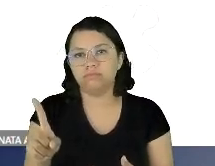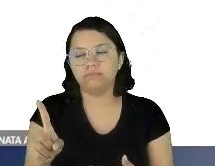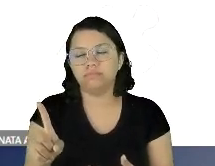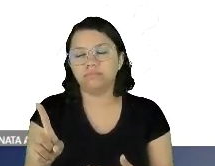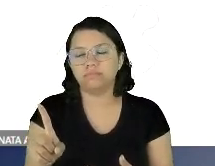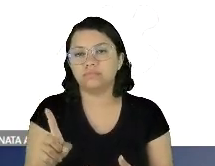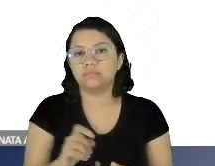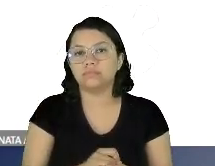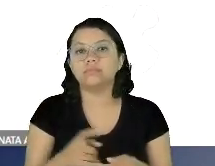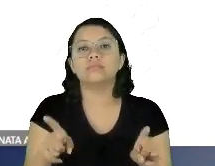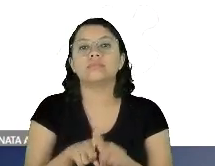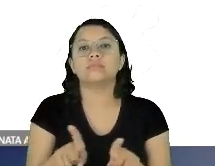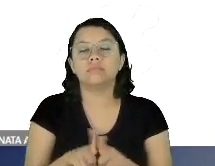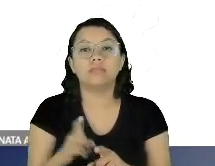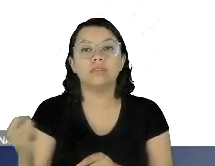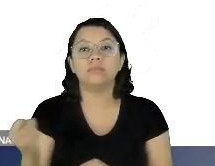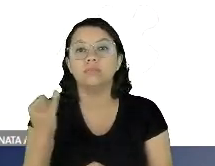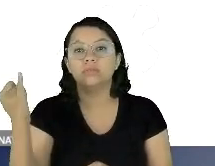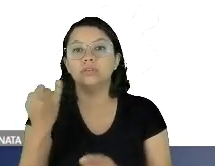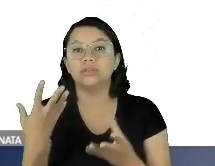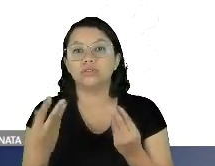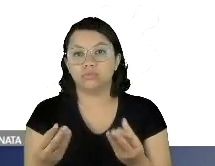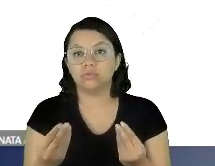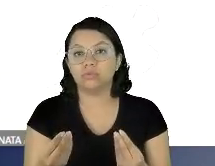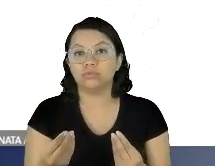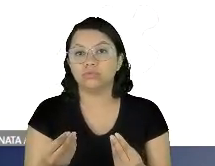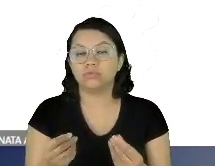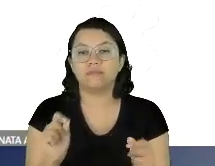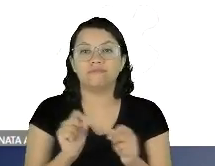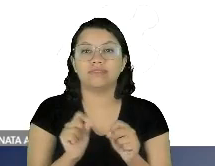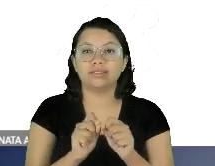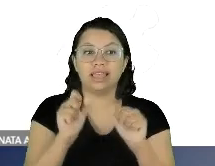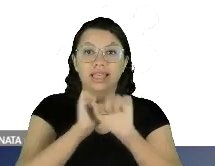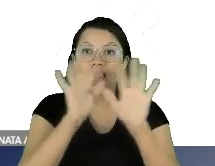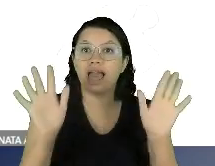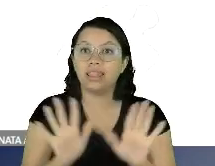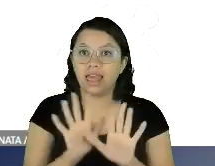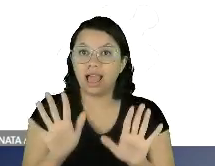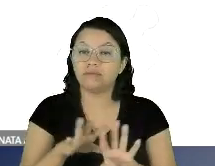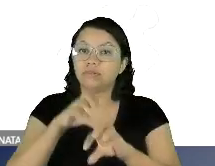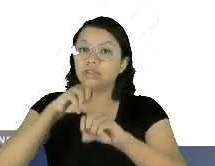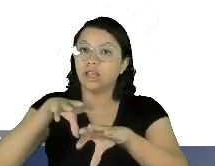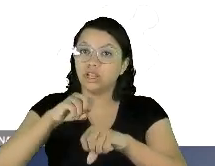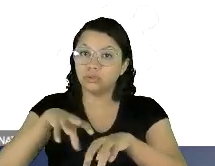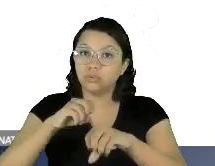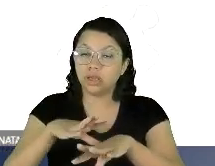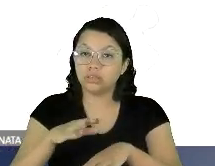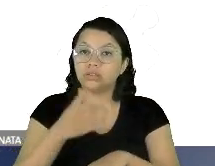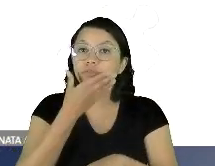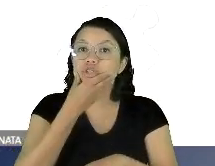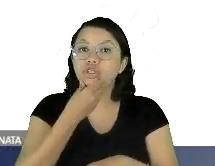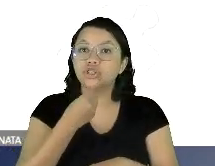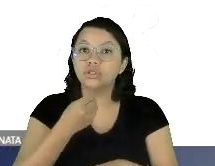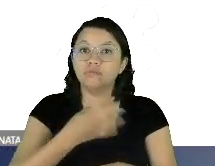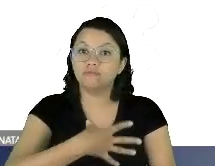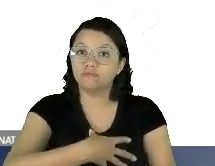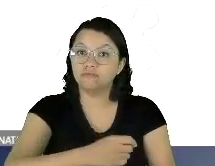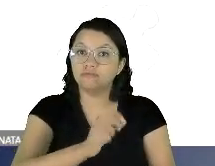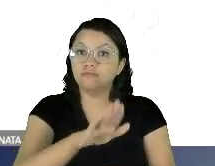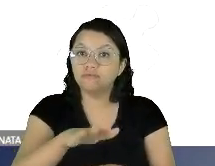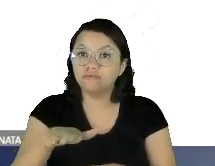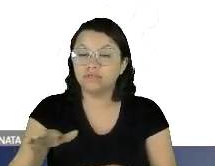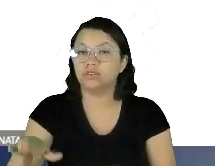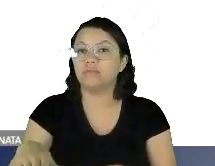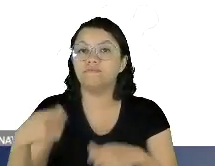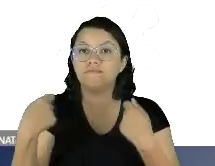E também é importante deixar isso muito claro na educação sexual dos meninos. Os meninos têm que